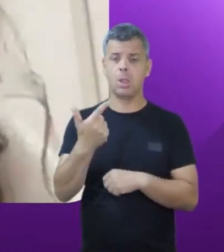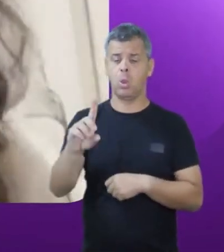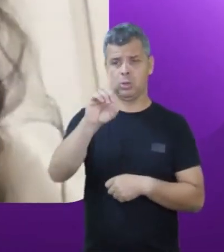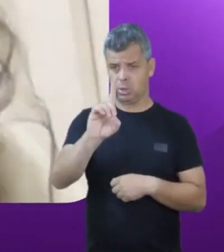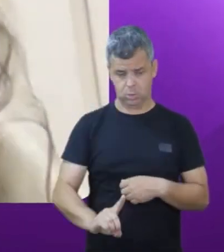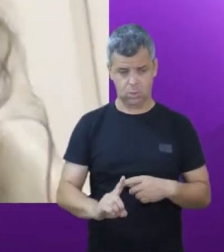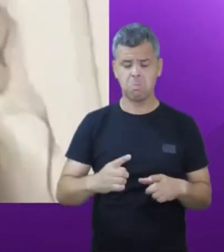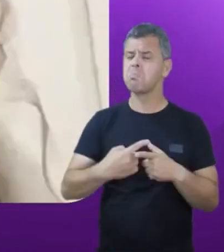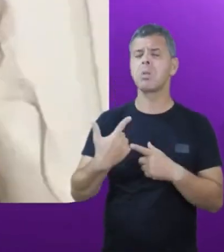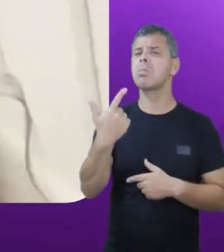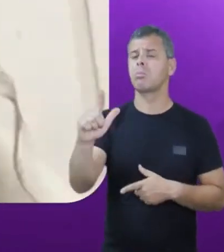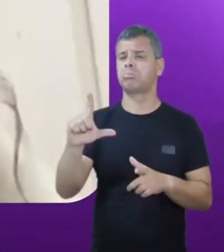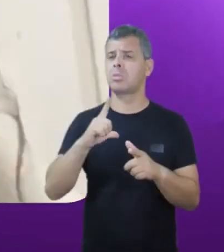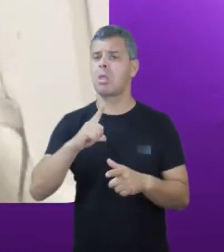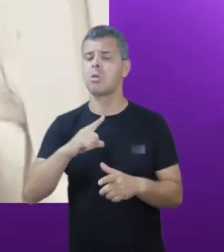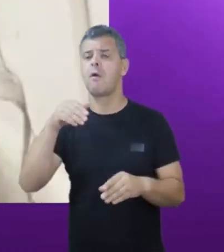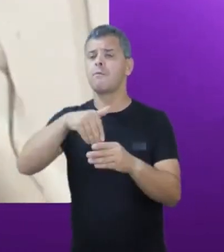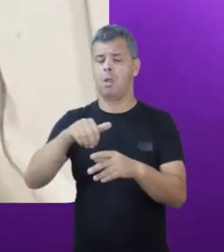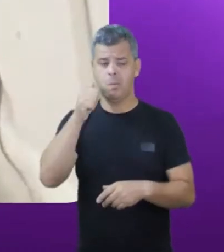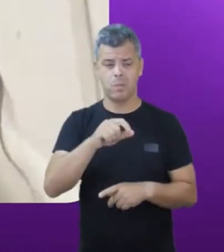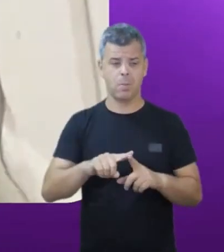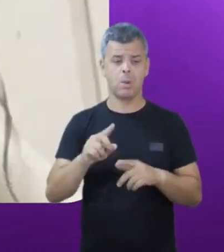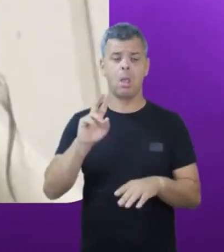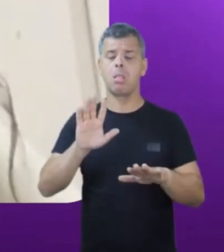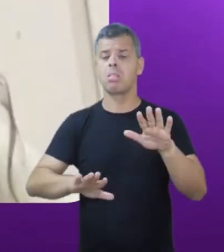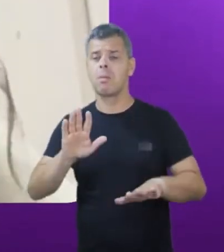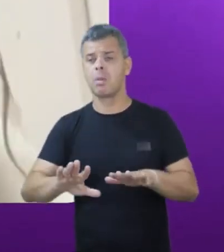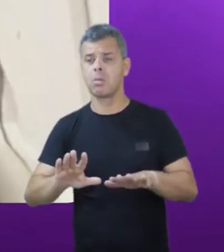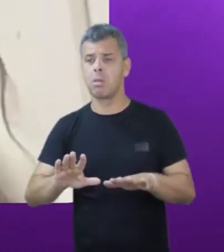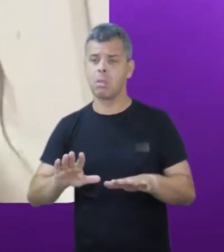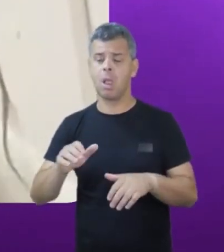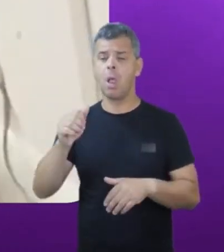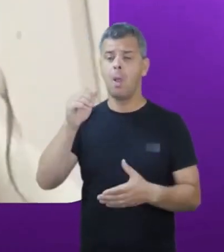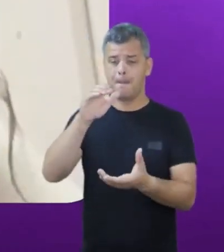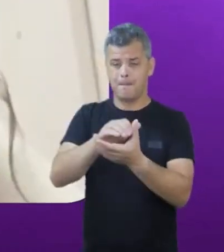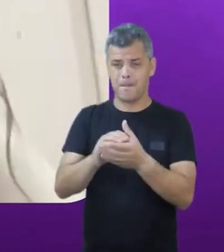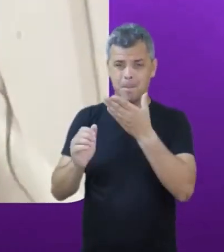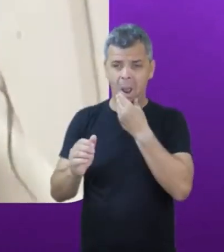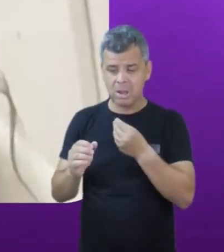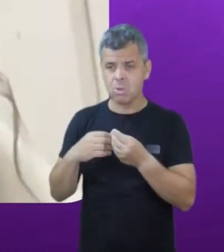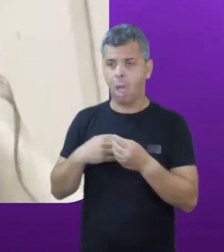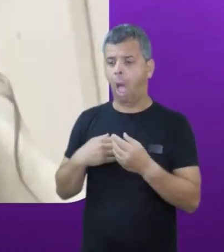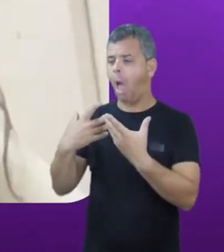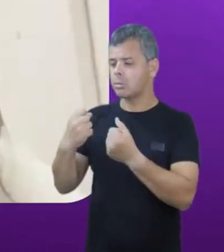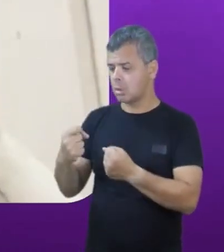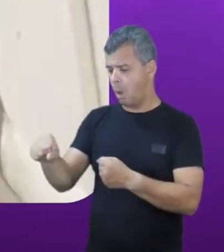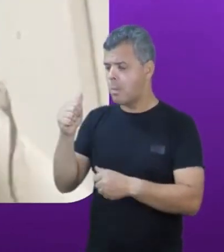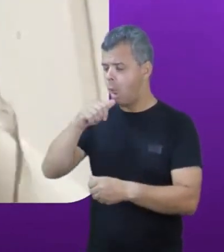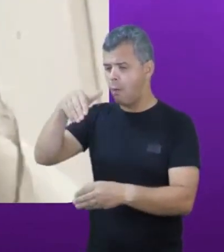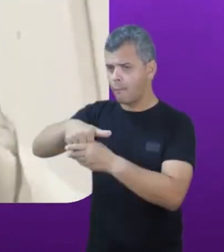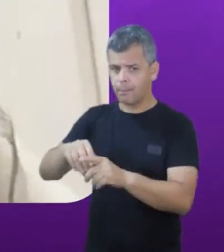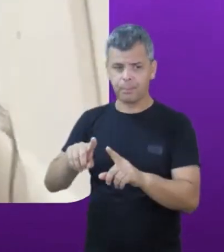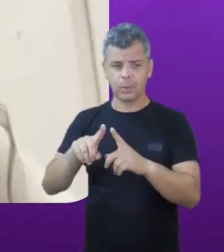direito. E por que não era direito? Porque dependia da autorização do marido para a gente ter direito ao voto. E aí, depois